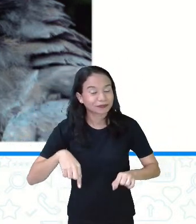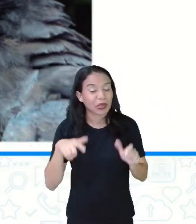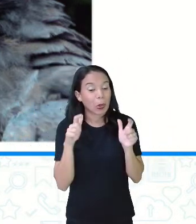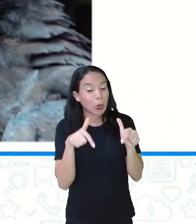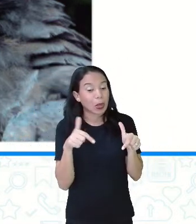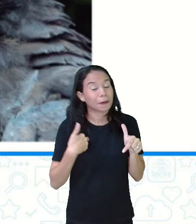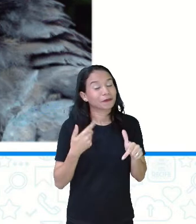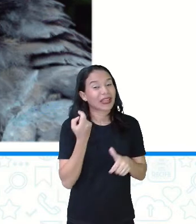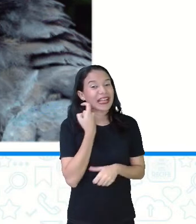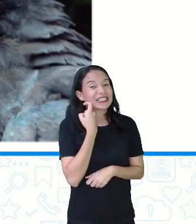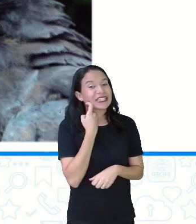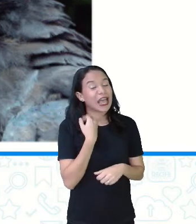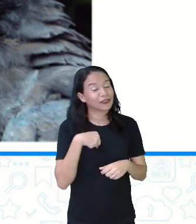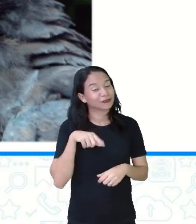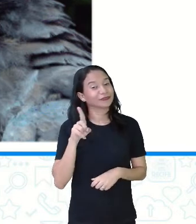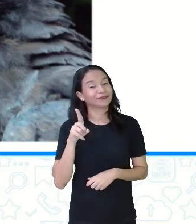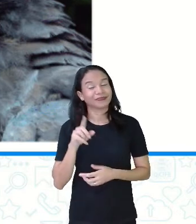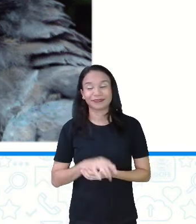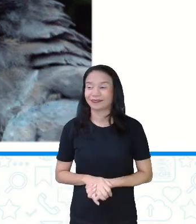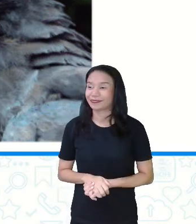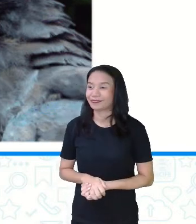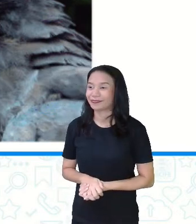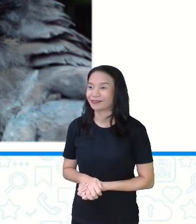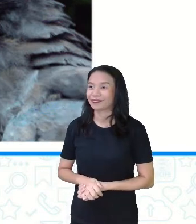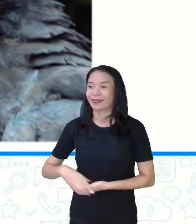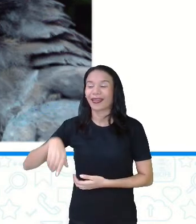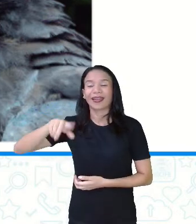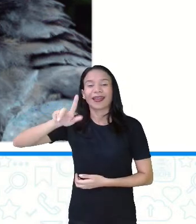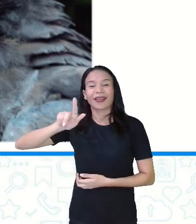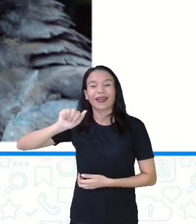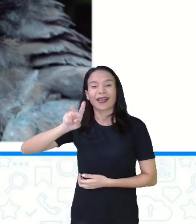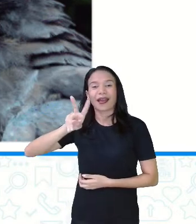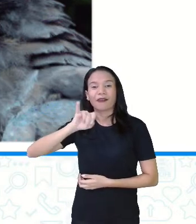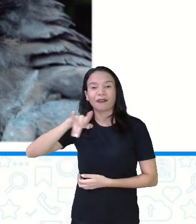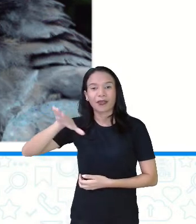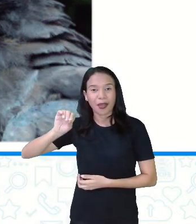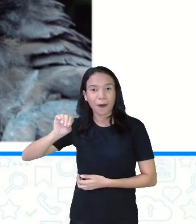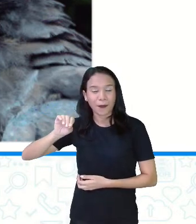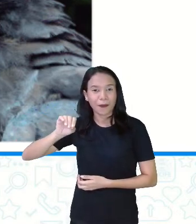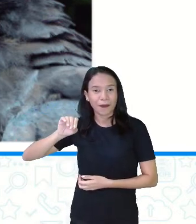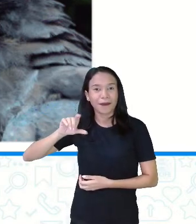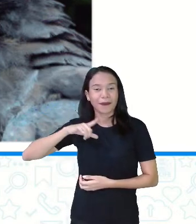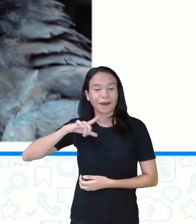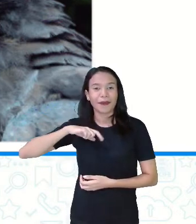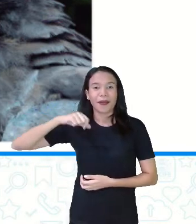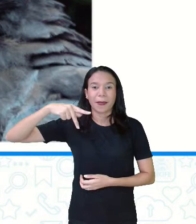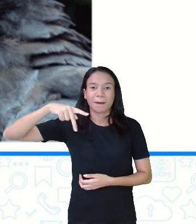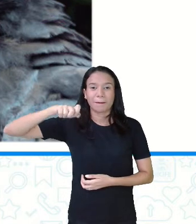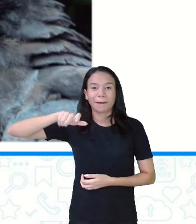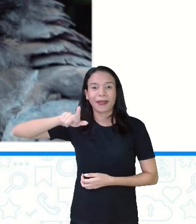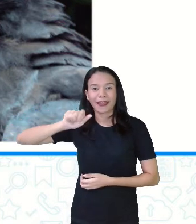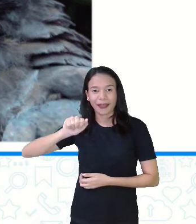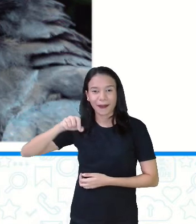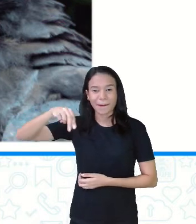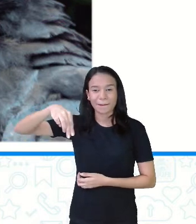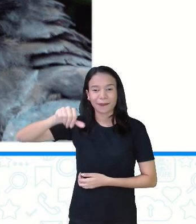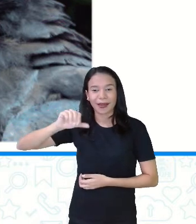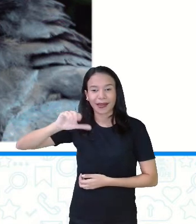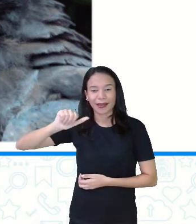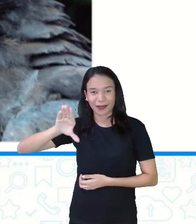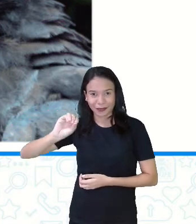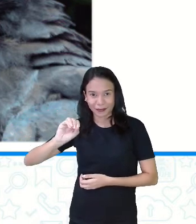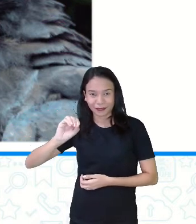ele sextou, né? Ele vai passear. Ele se chama gavião pega macaco. Eu não conhecia esse animal aí não,